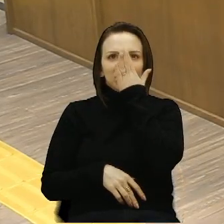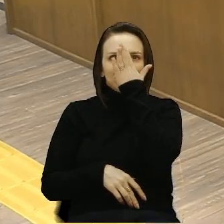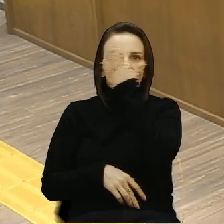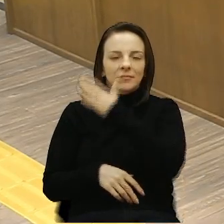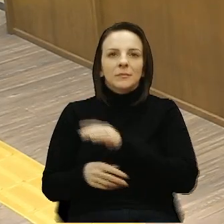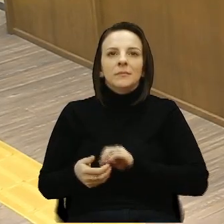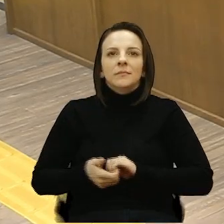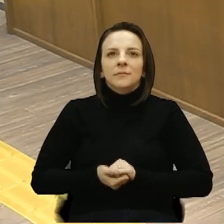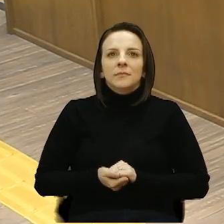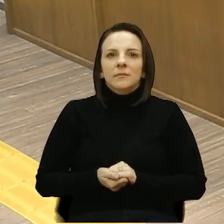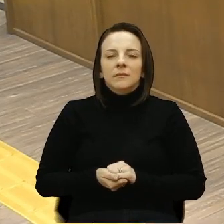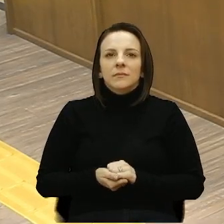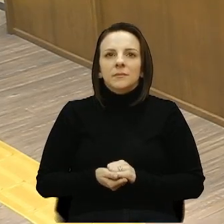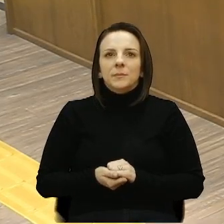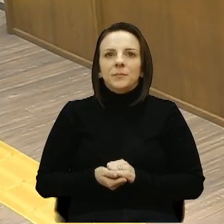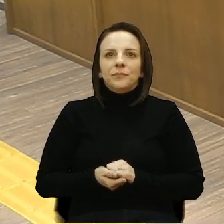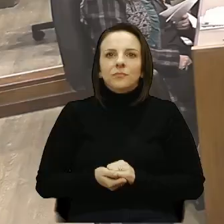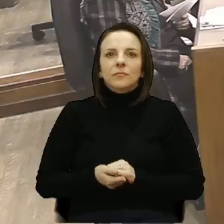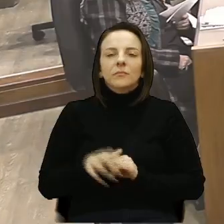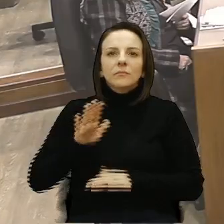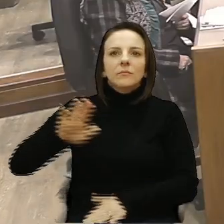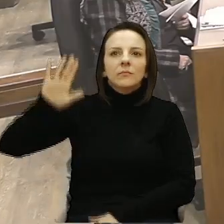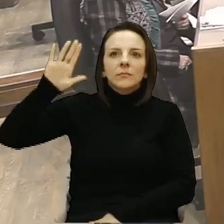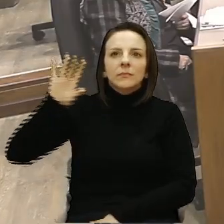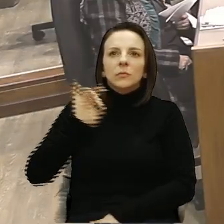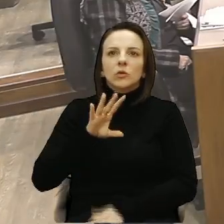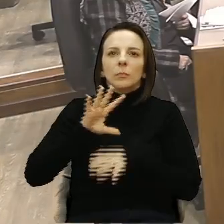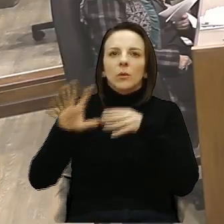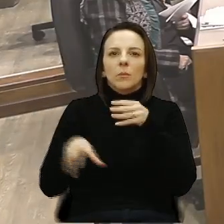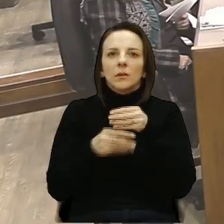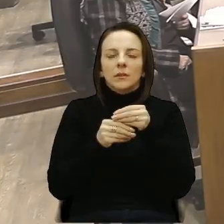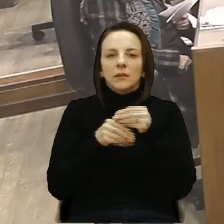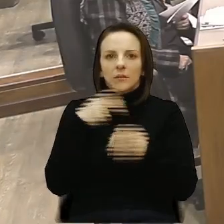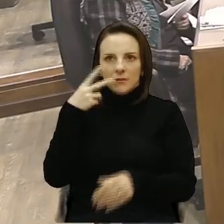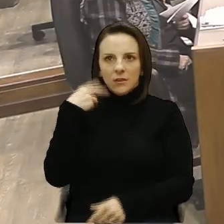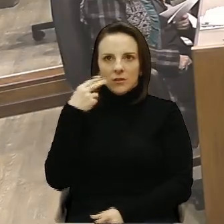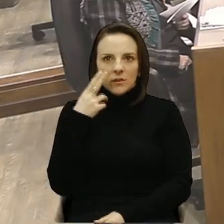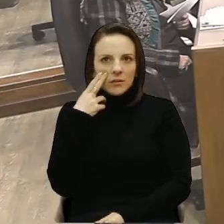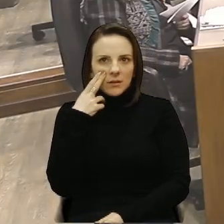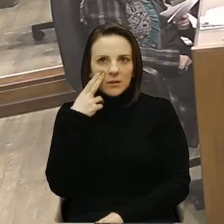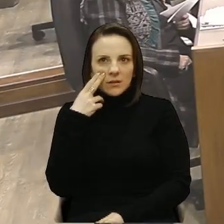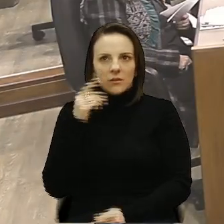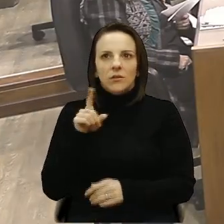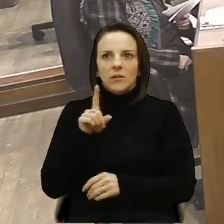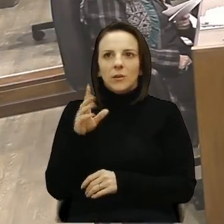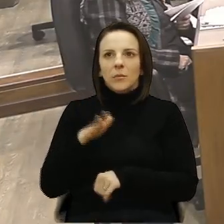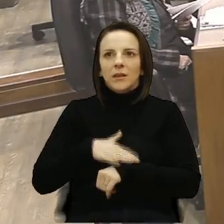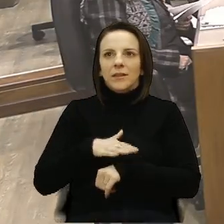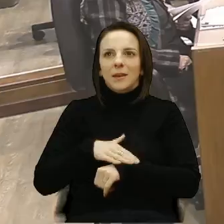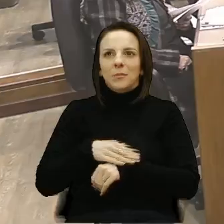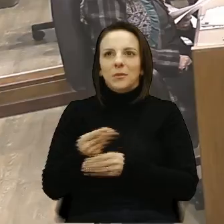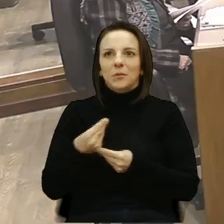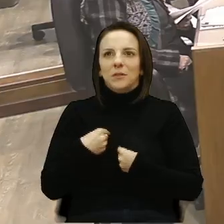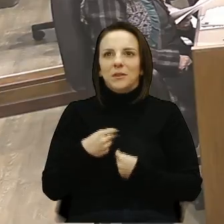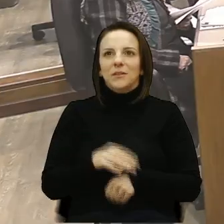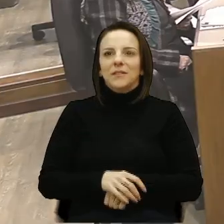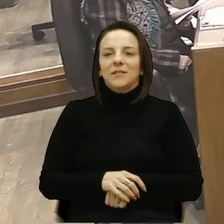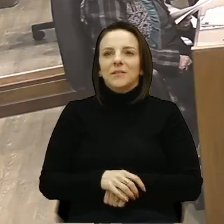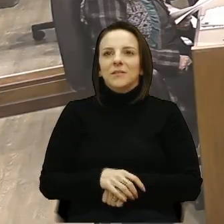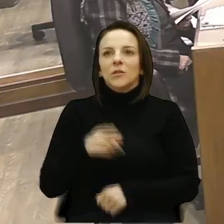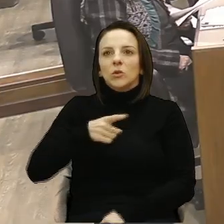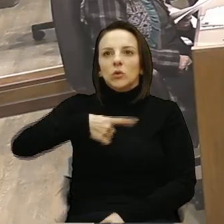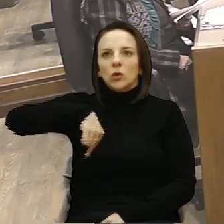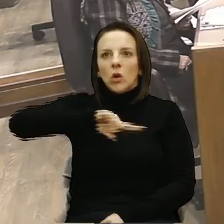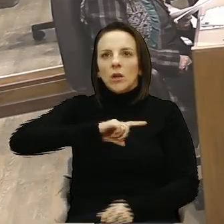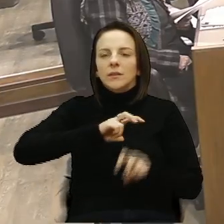de início? De imediato, vereador. Só para complementar o vereador Sandro, já que ele não me deu a parte, né? Mas, enfim, nós somos